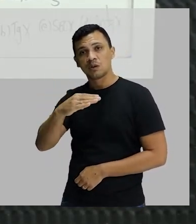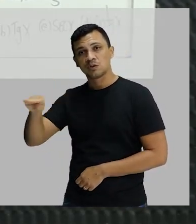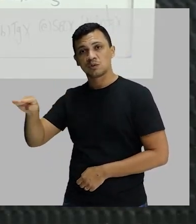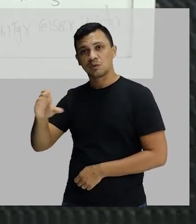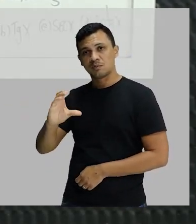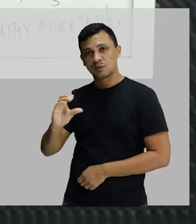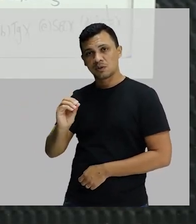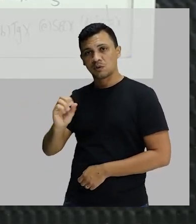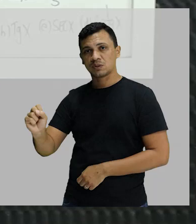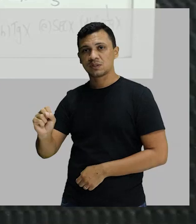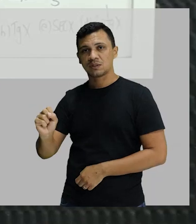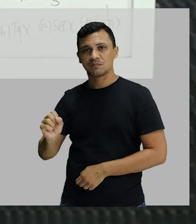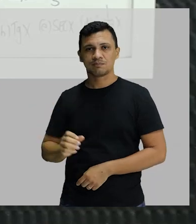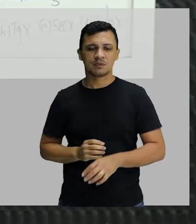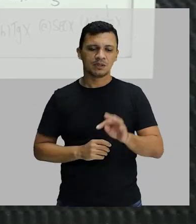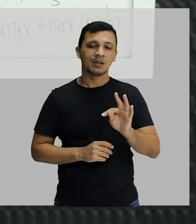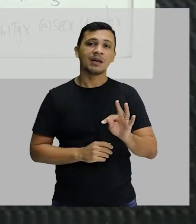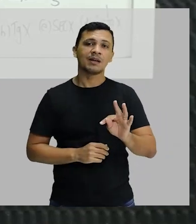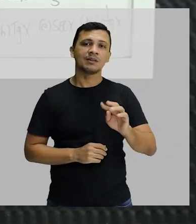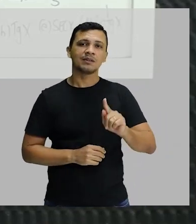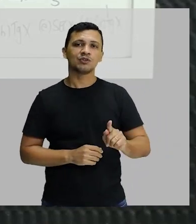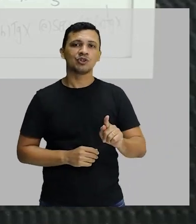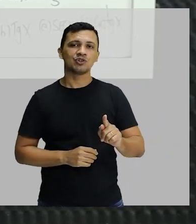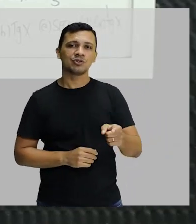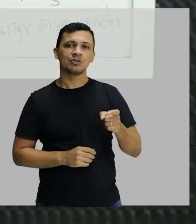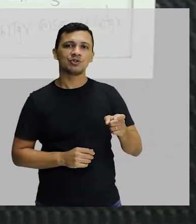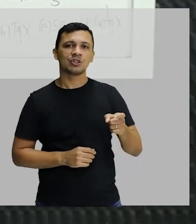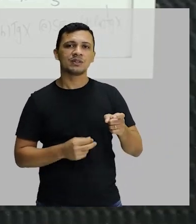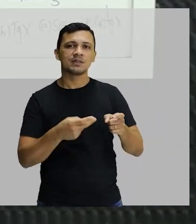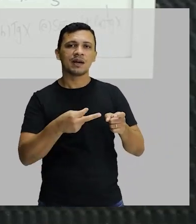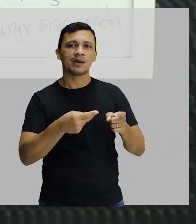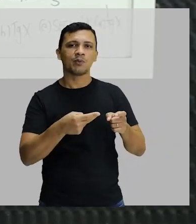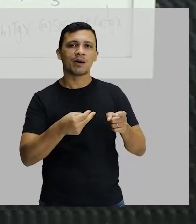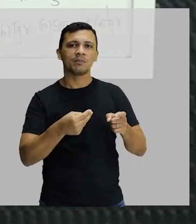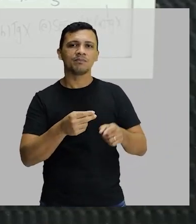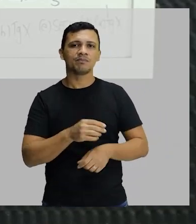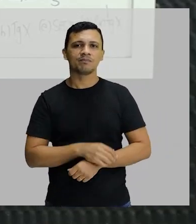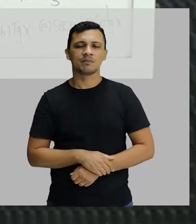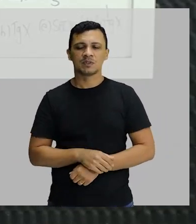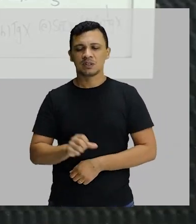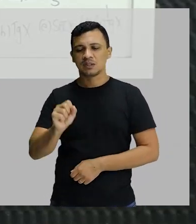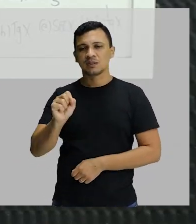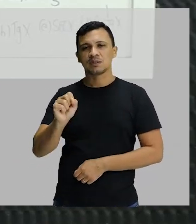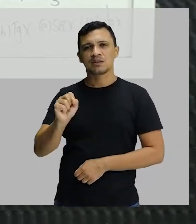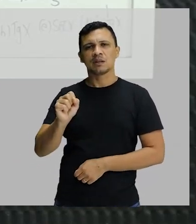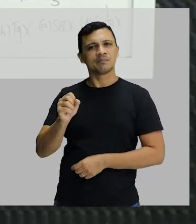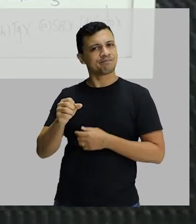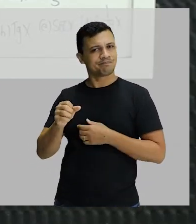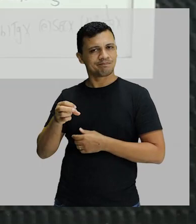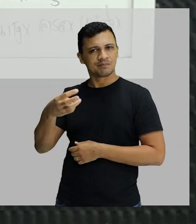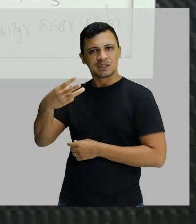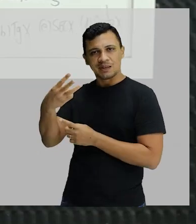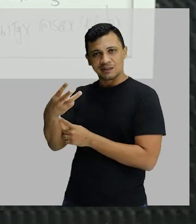dizer que a tangente de x vai ser igual, o seno é 3/5,